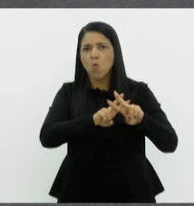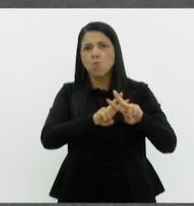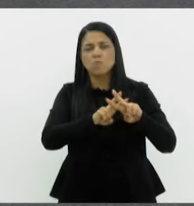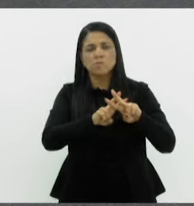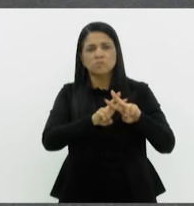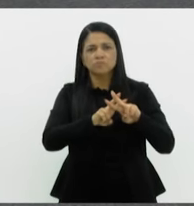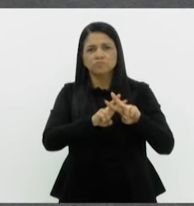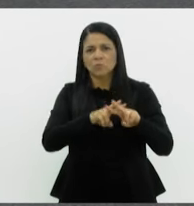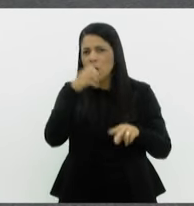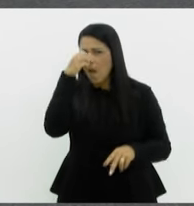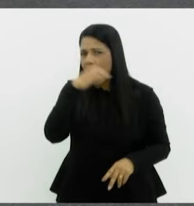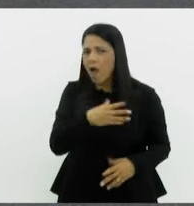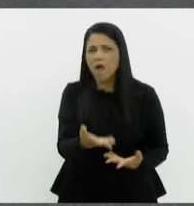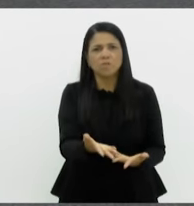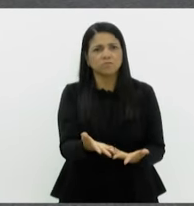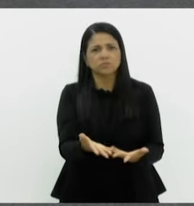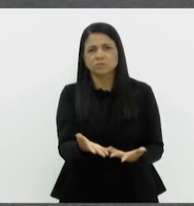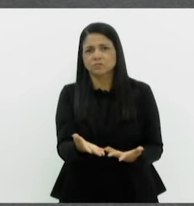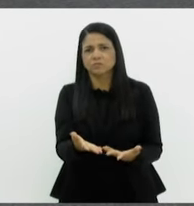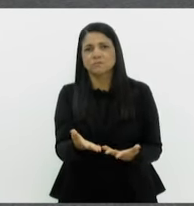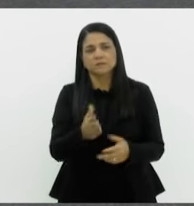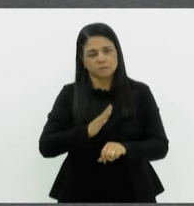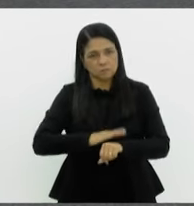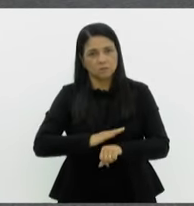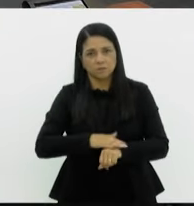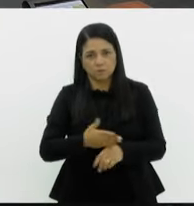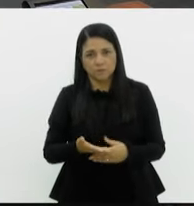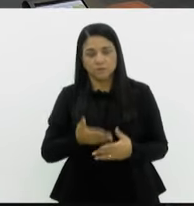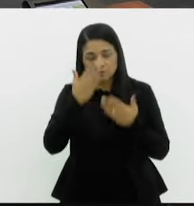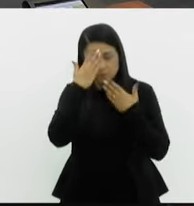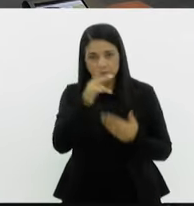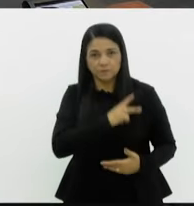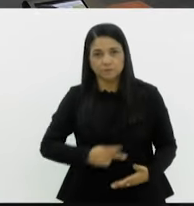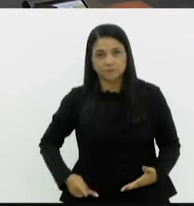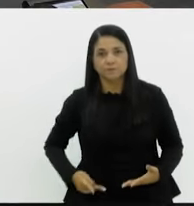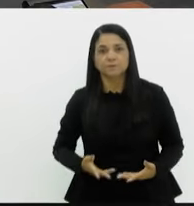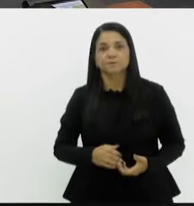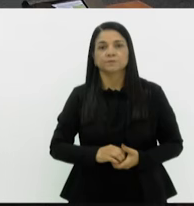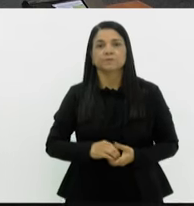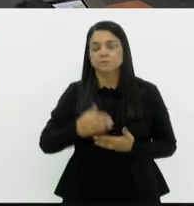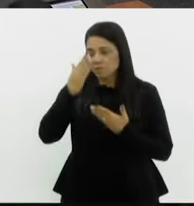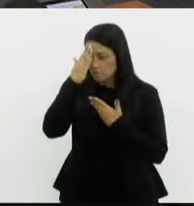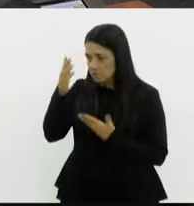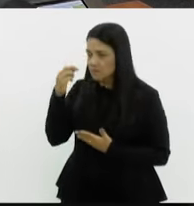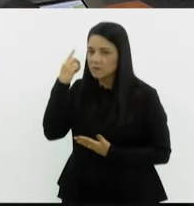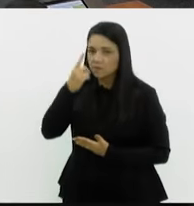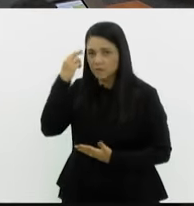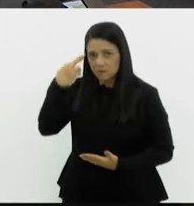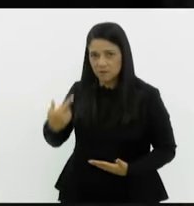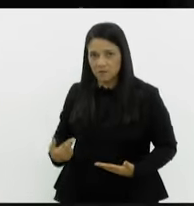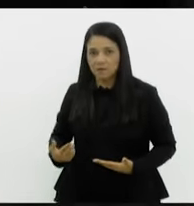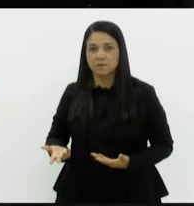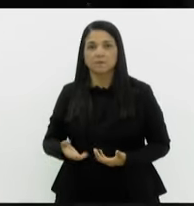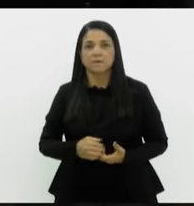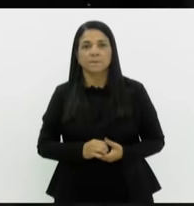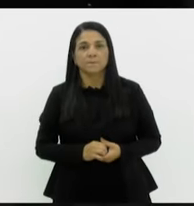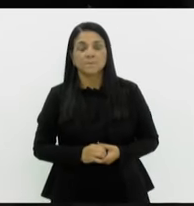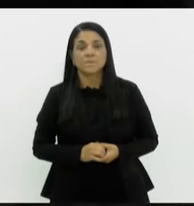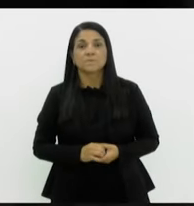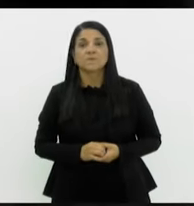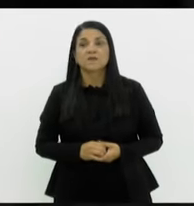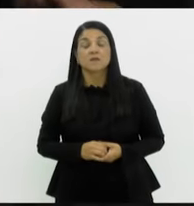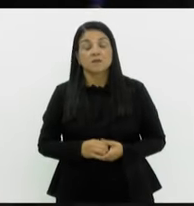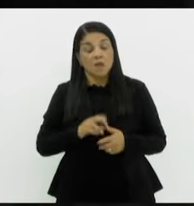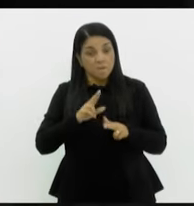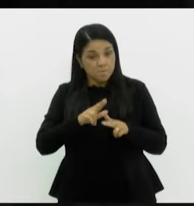tão gigantesca nesse momento. Muito obrigada, presidente. Muito obrigado, Renata Souza. É por isso que cada dia nós